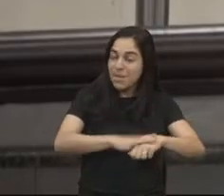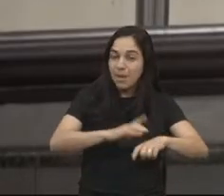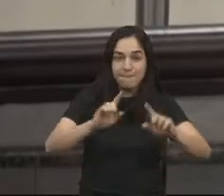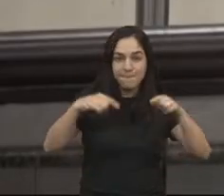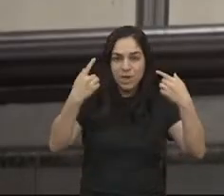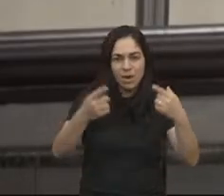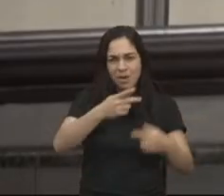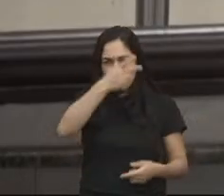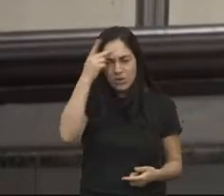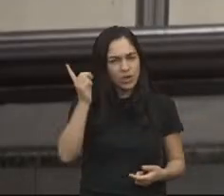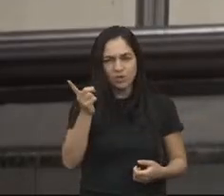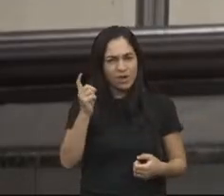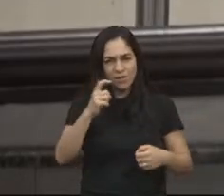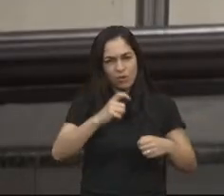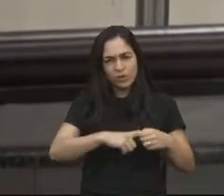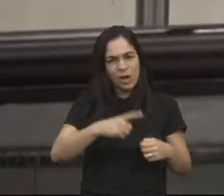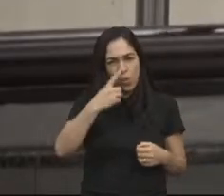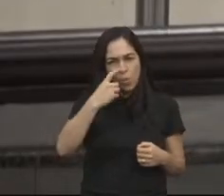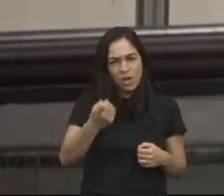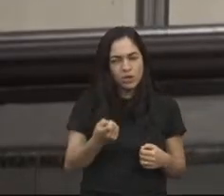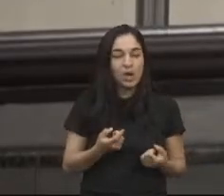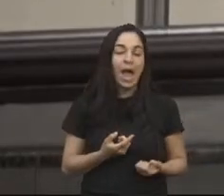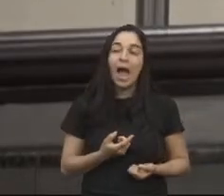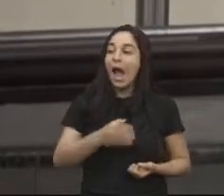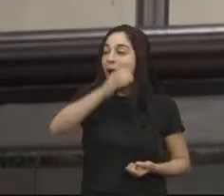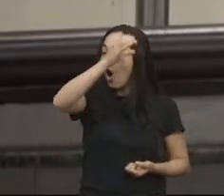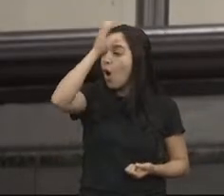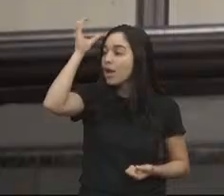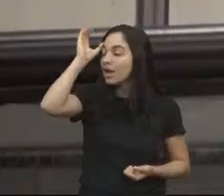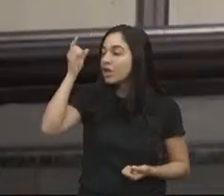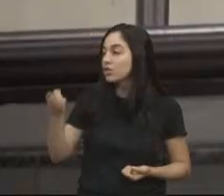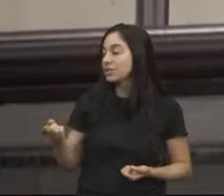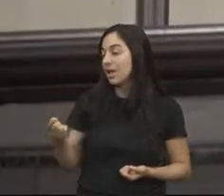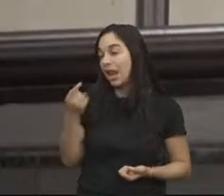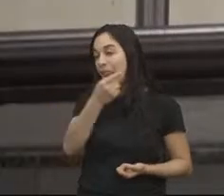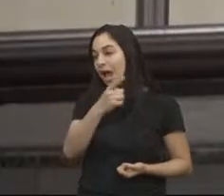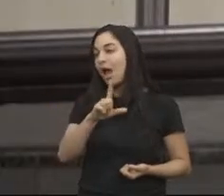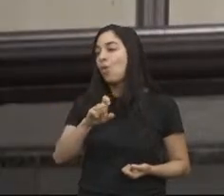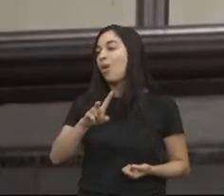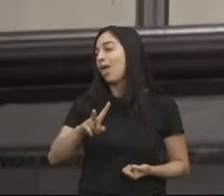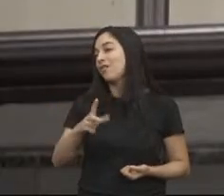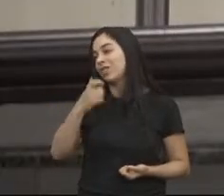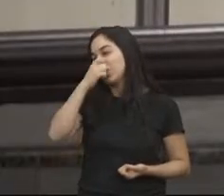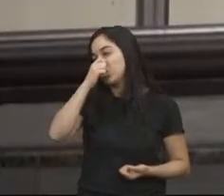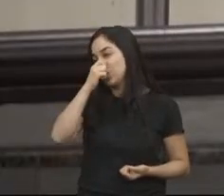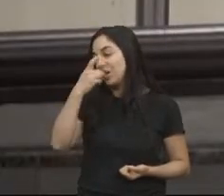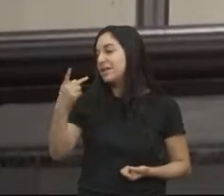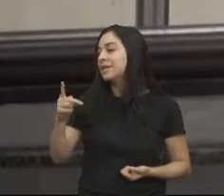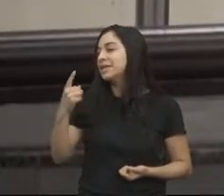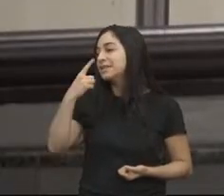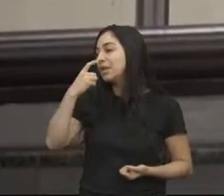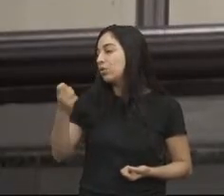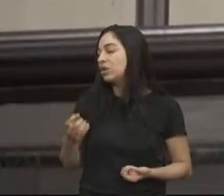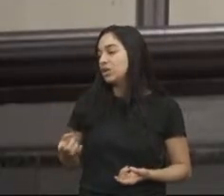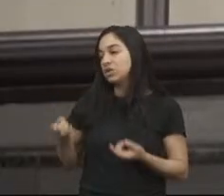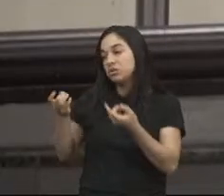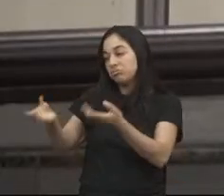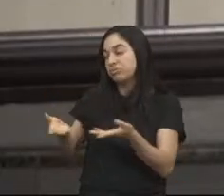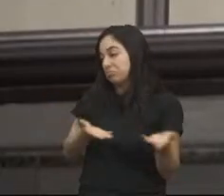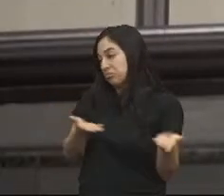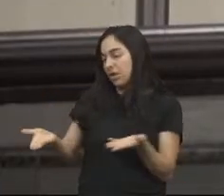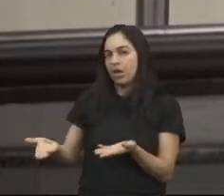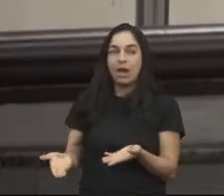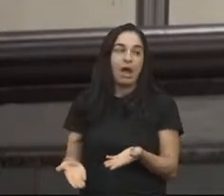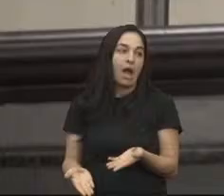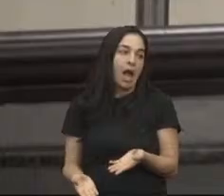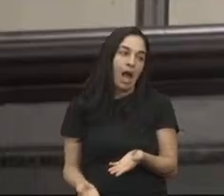não vai voltar com o entulho para trás. Ele não vai chegar na casa do cliente e falar assim, está aqui seu entulho, porque a caçamba do leve está cheia, não dá para despejar lá. O cara falou, te paguei, não, se vira. O